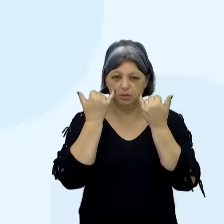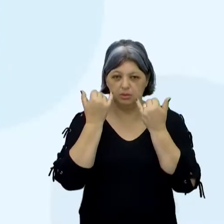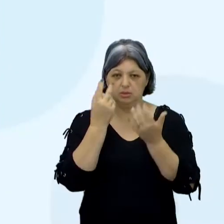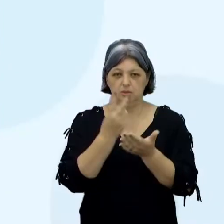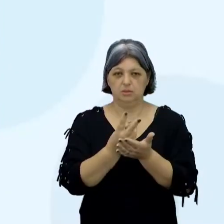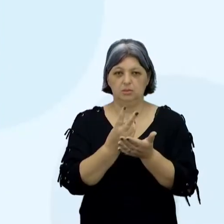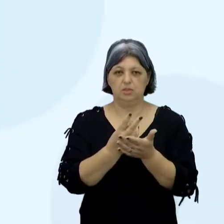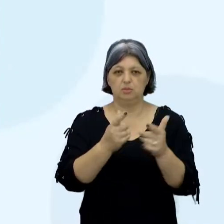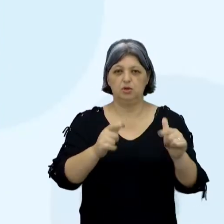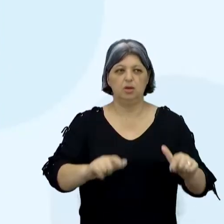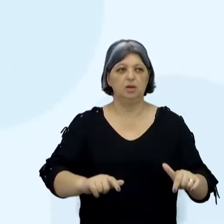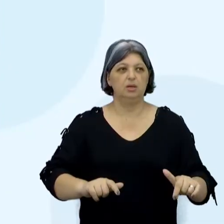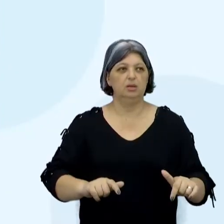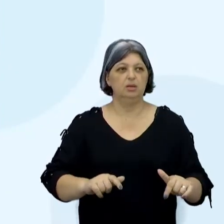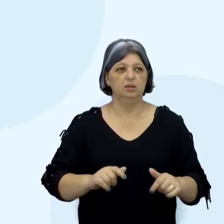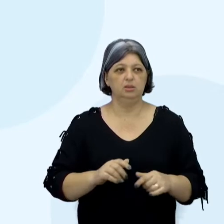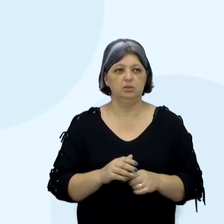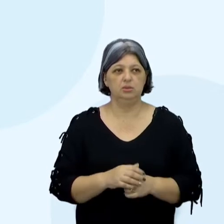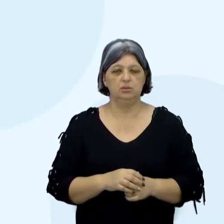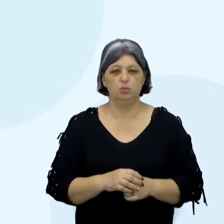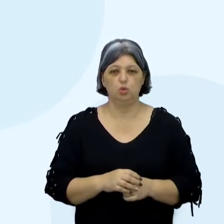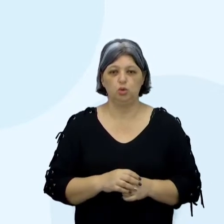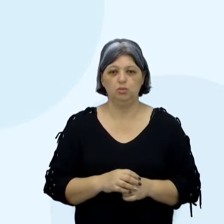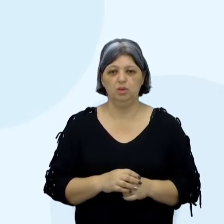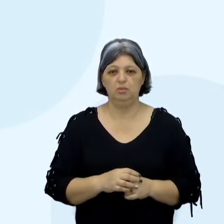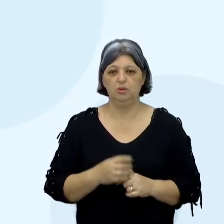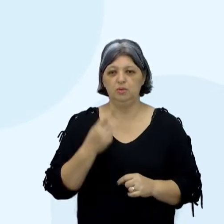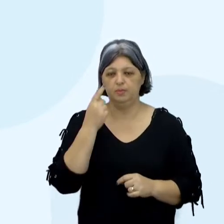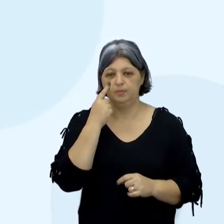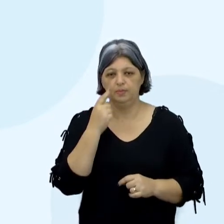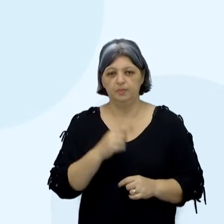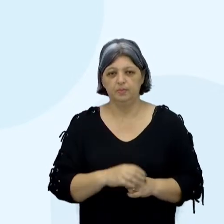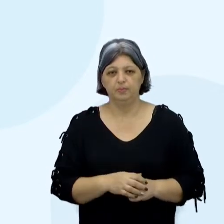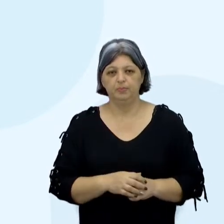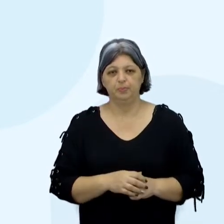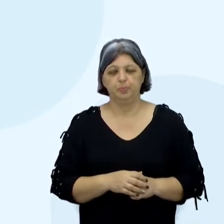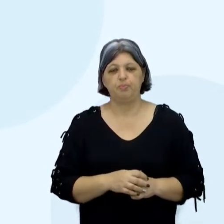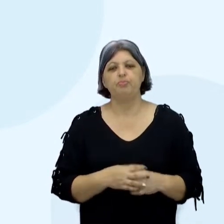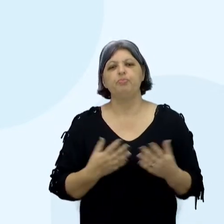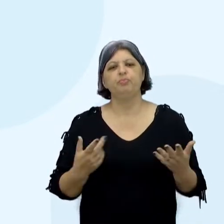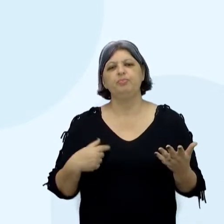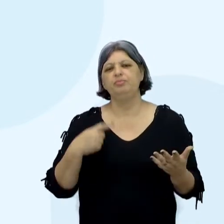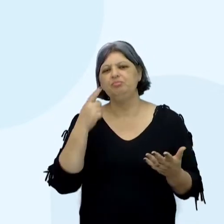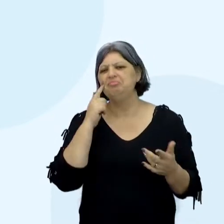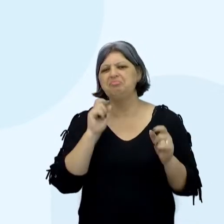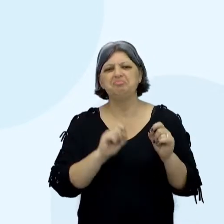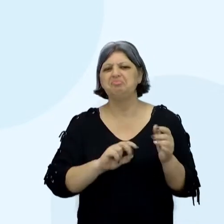fact-checking. Fact-checking. Você conferir um fato. Isso. É isso, né? Porque tá ali.